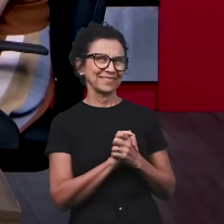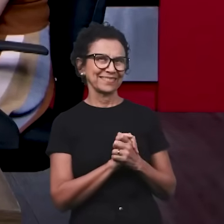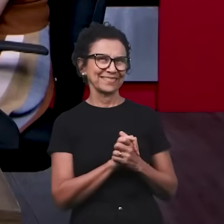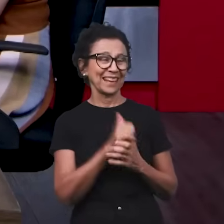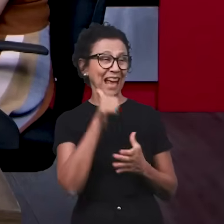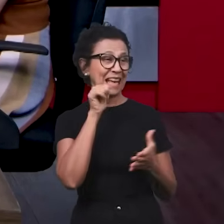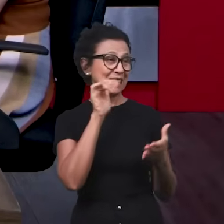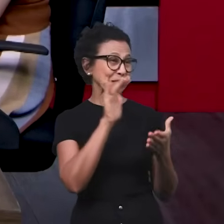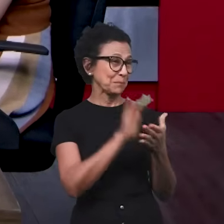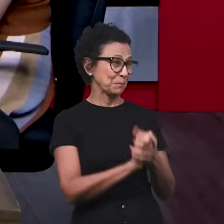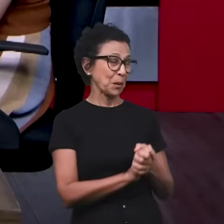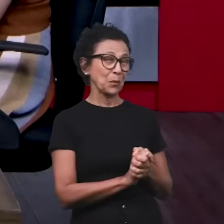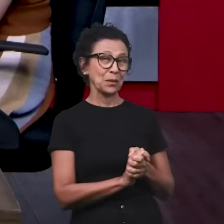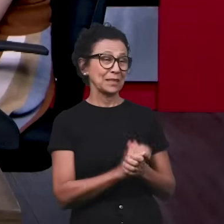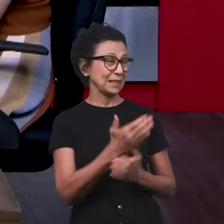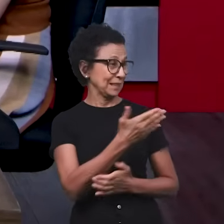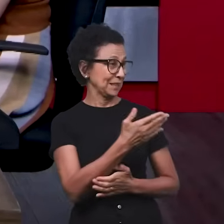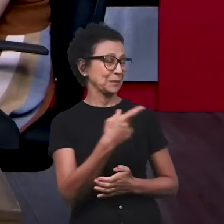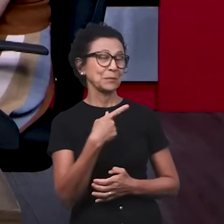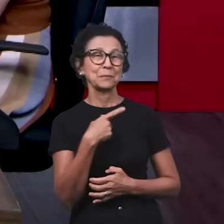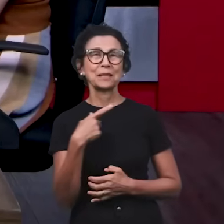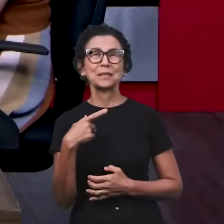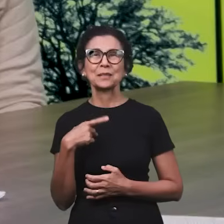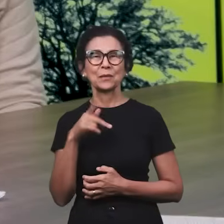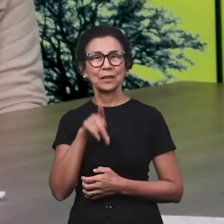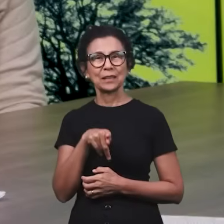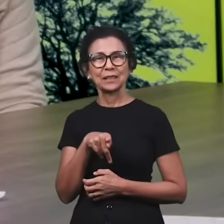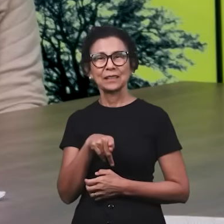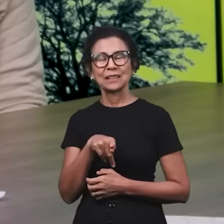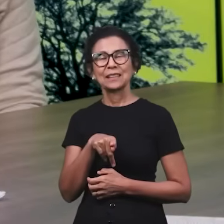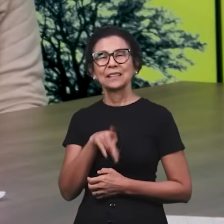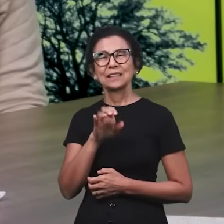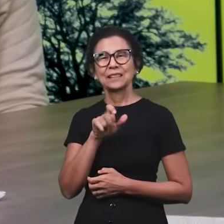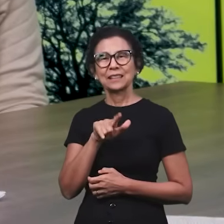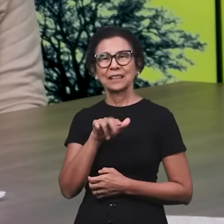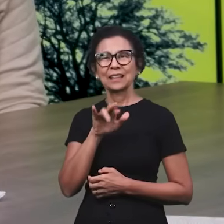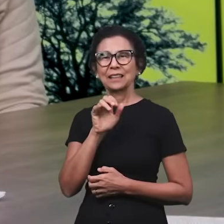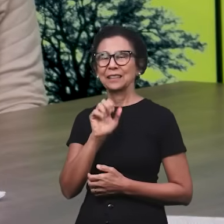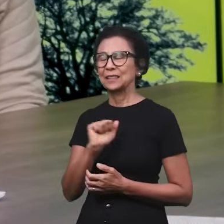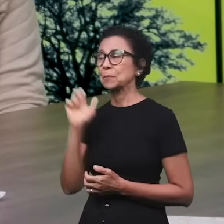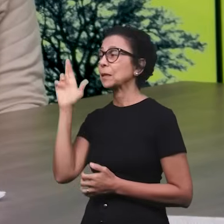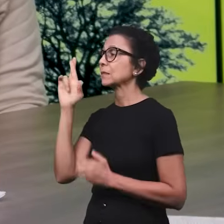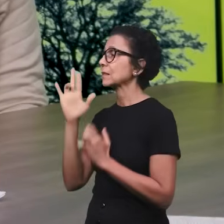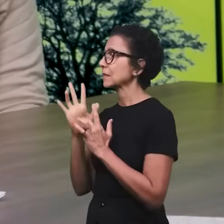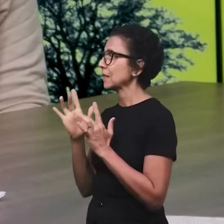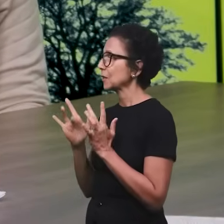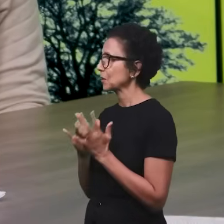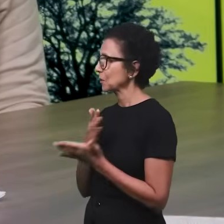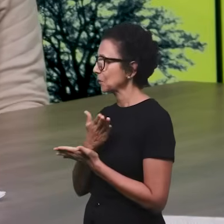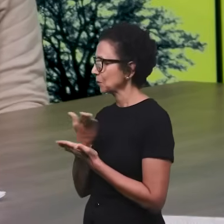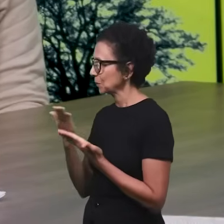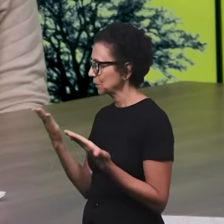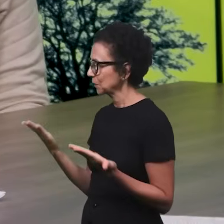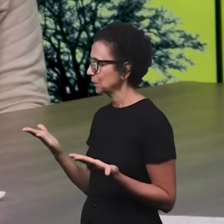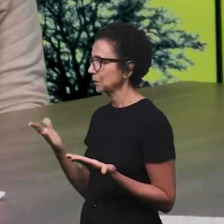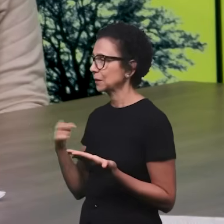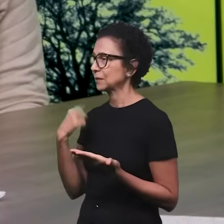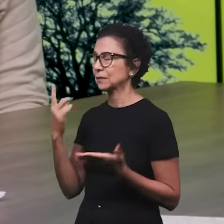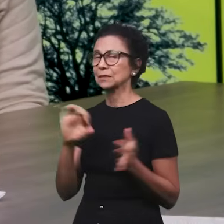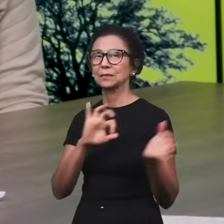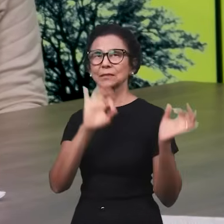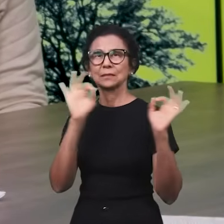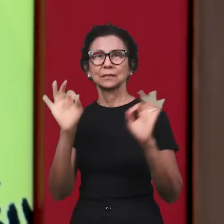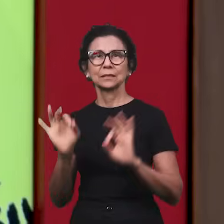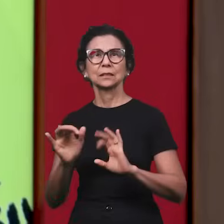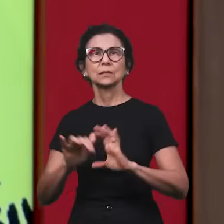Nunes, esposa do pastor Osiander. Paz do Senhor, Kênia. A paz do Senhor, Késia. A paz do Senhor, Fernanda. E a todos que nos